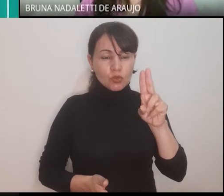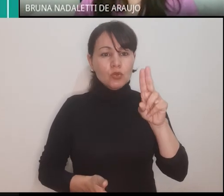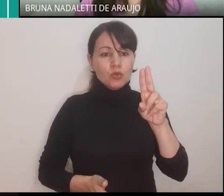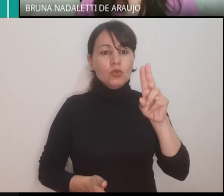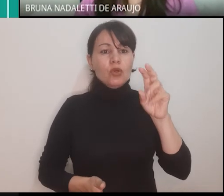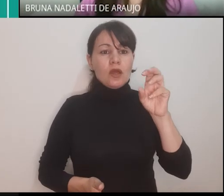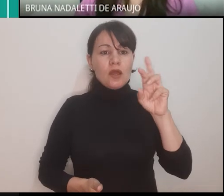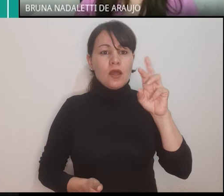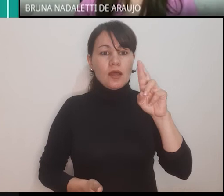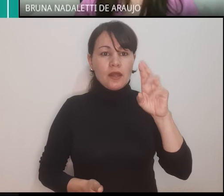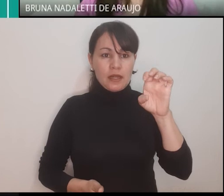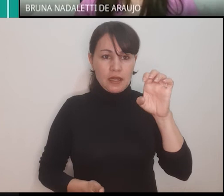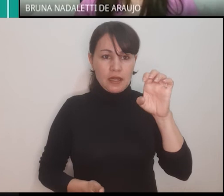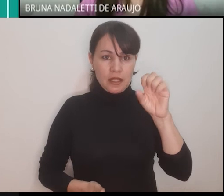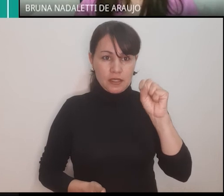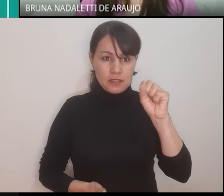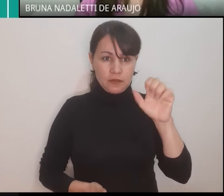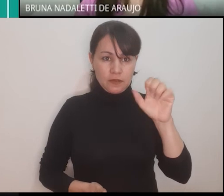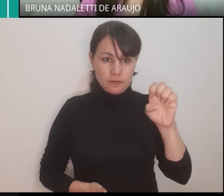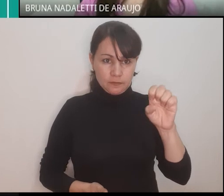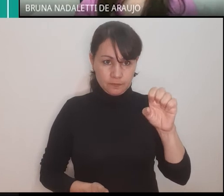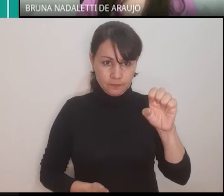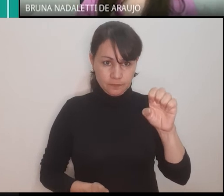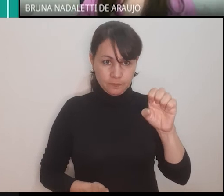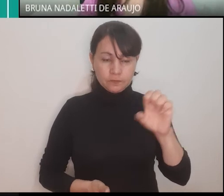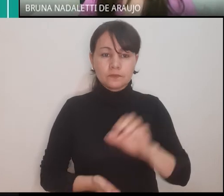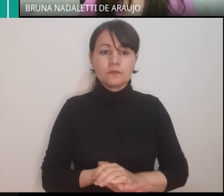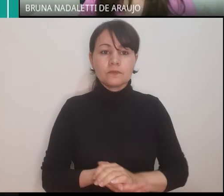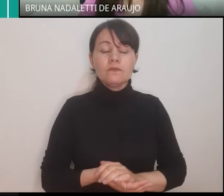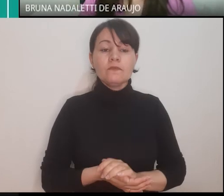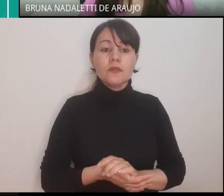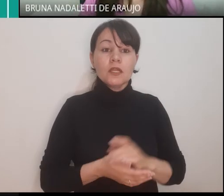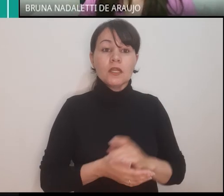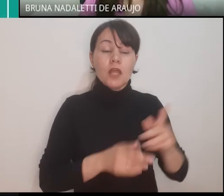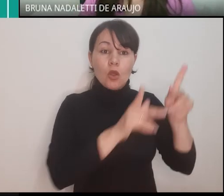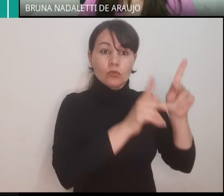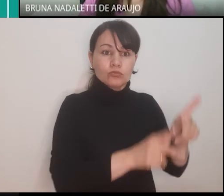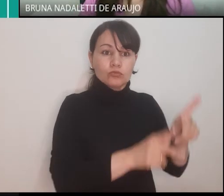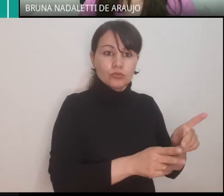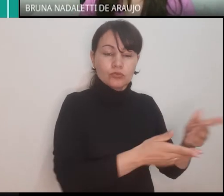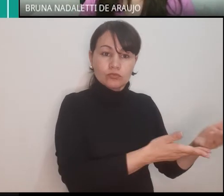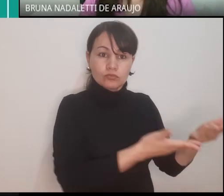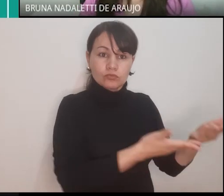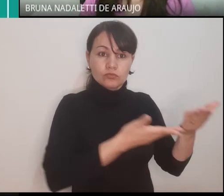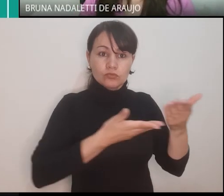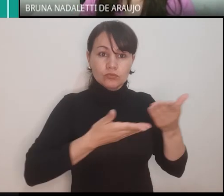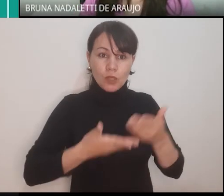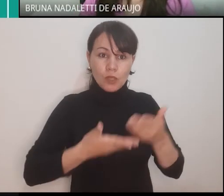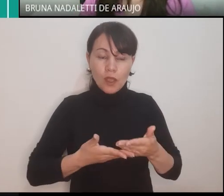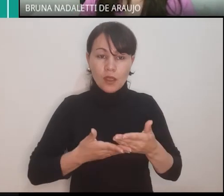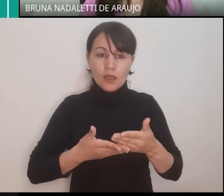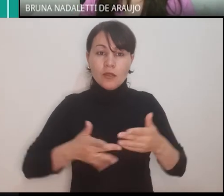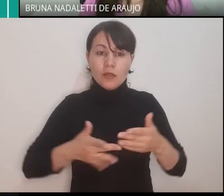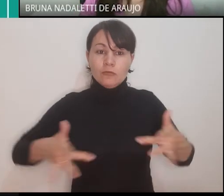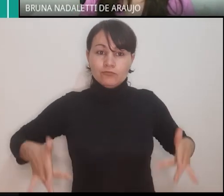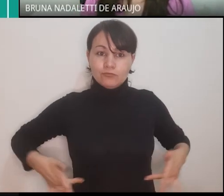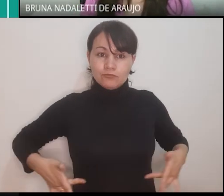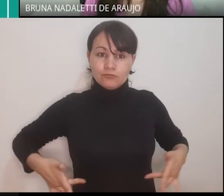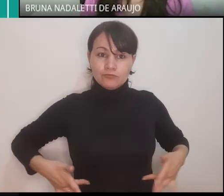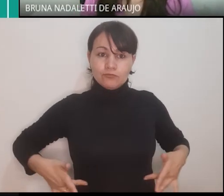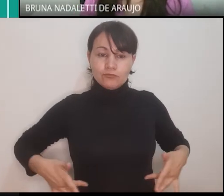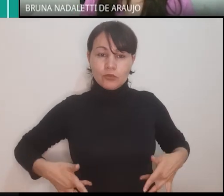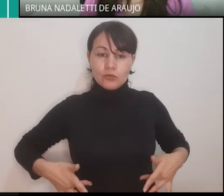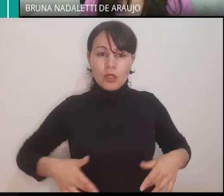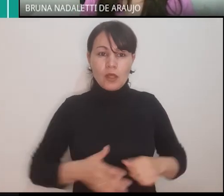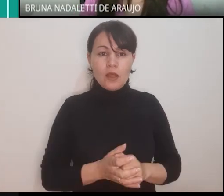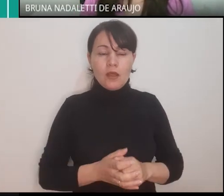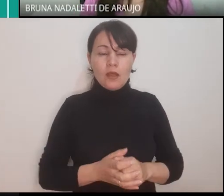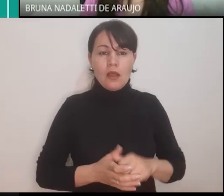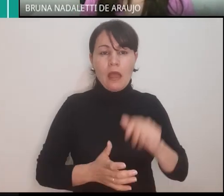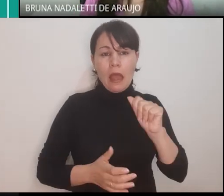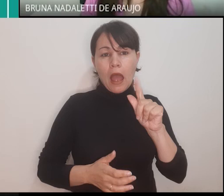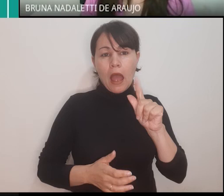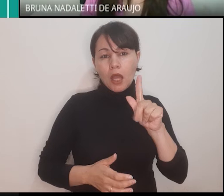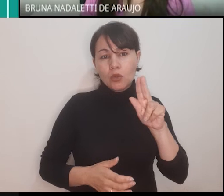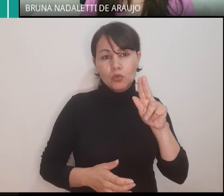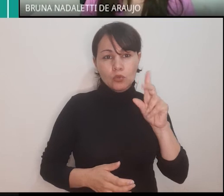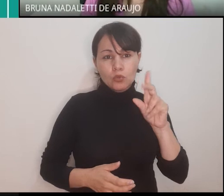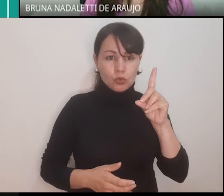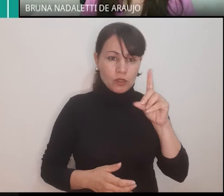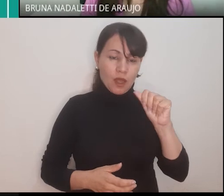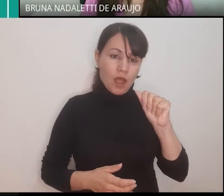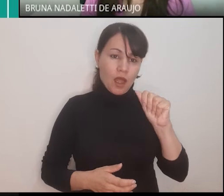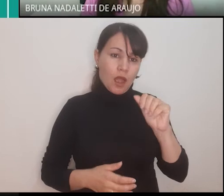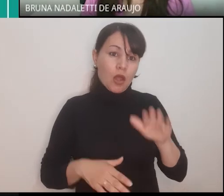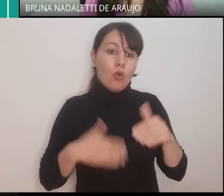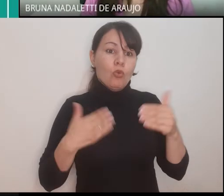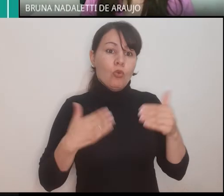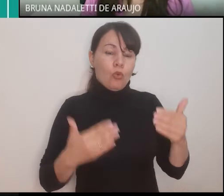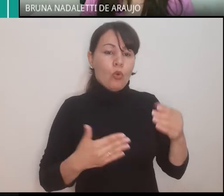E chegando então o paciente na condição de insuficiência renal, né, seja ela aguda ou crônica, nós temos